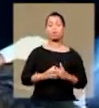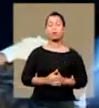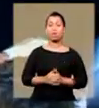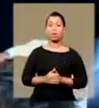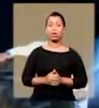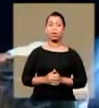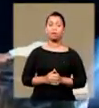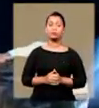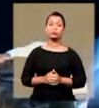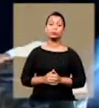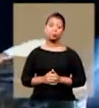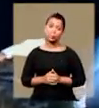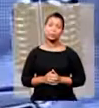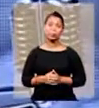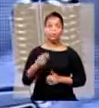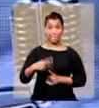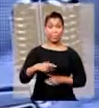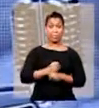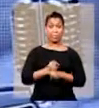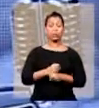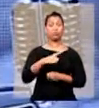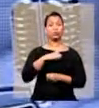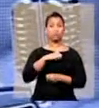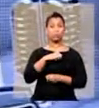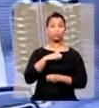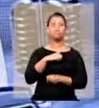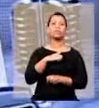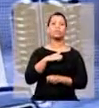tivemos cerca de